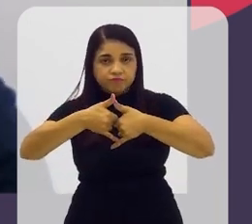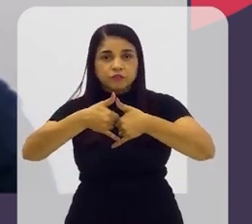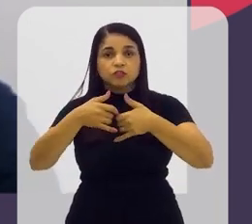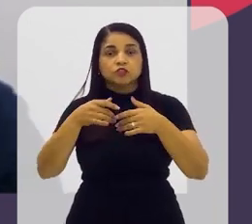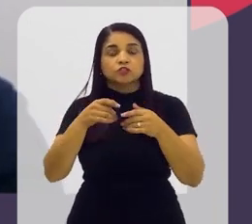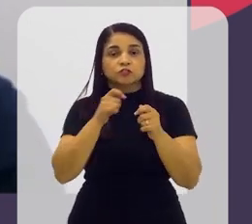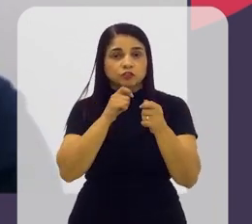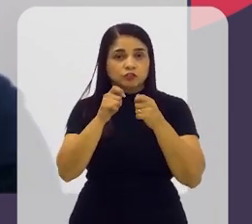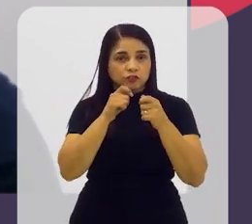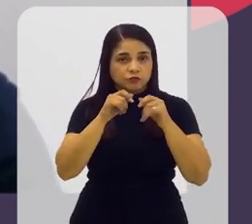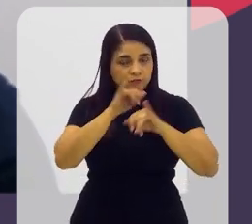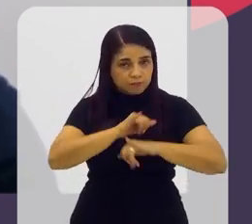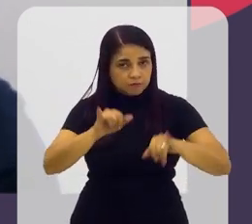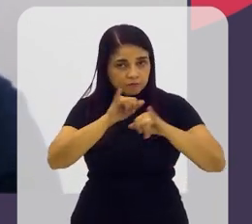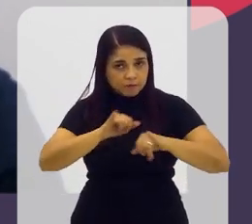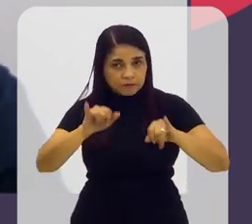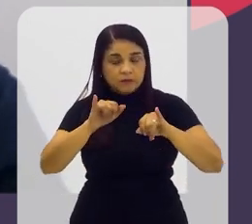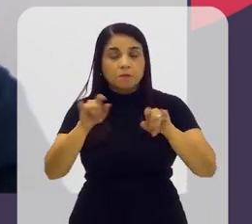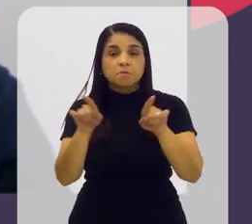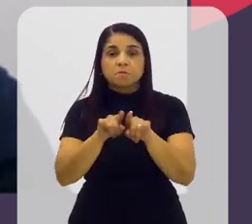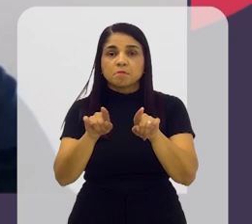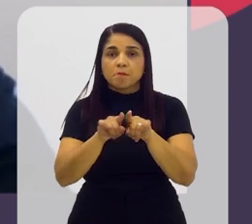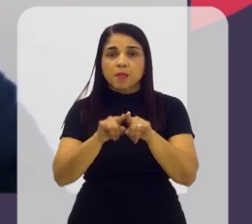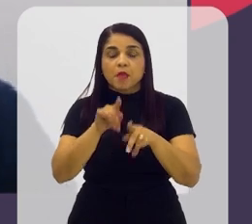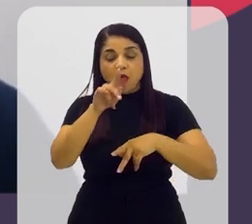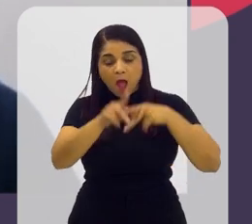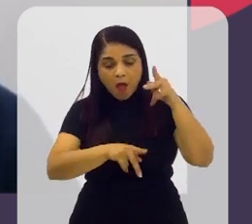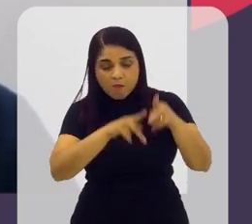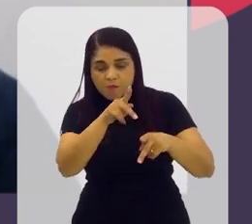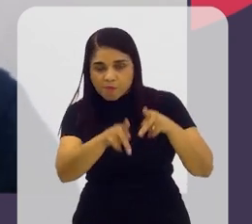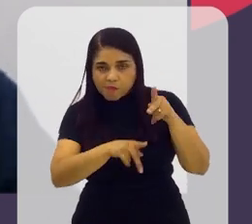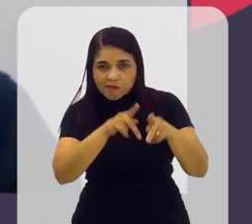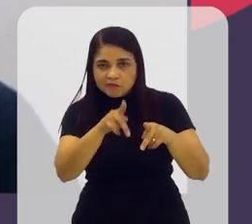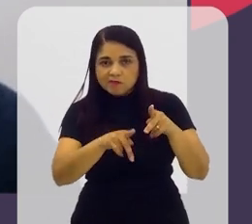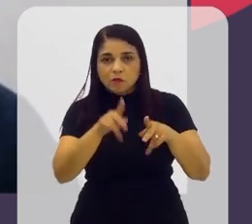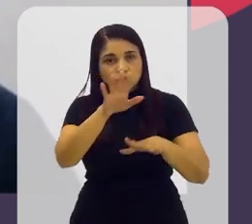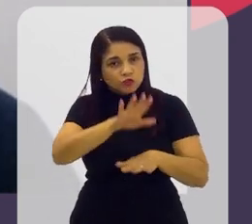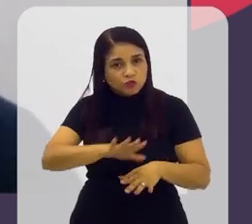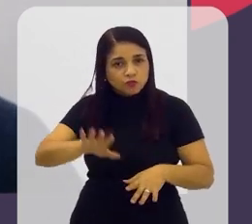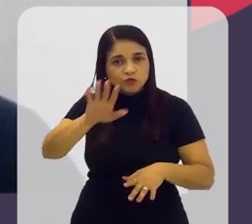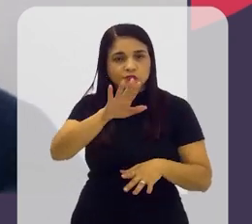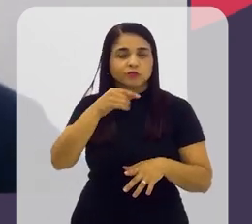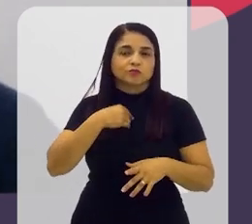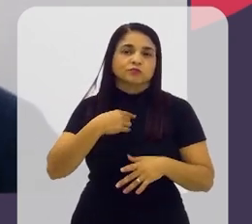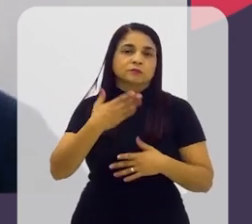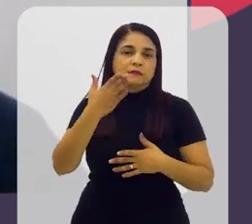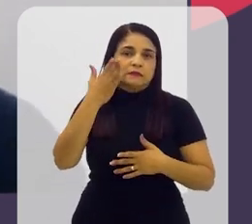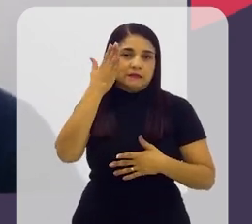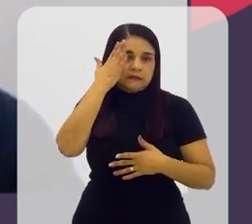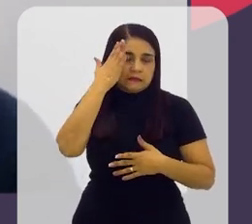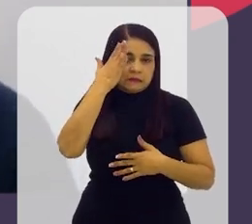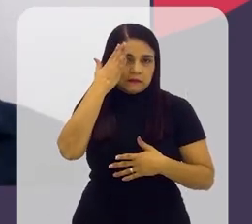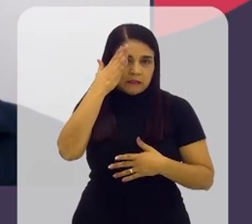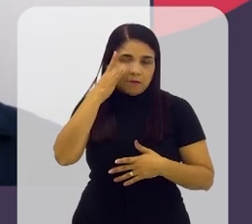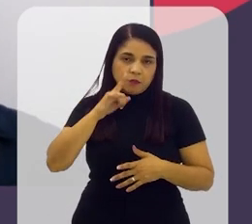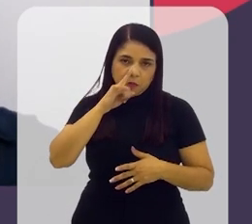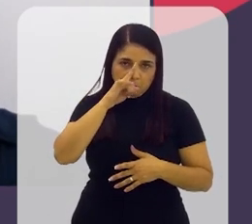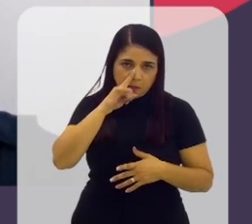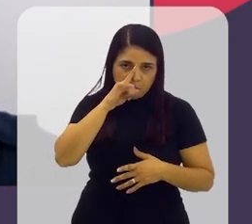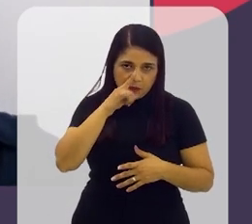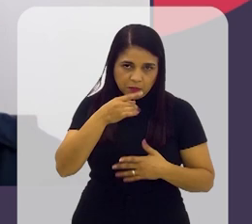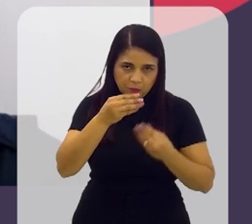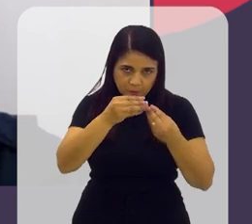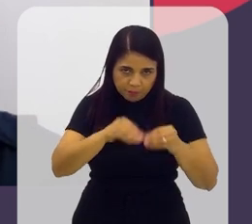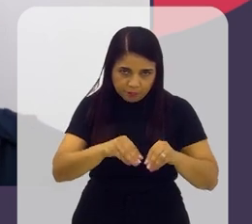de mídia para conseguir fazer com que a população em geral tem a noção desse